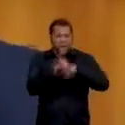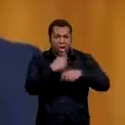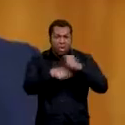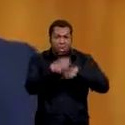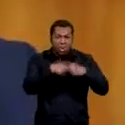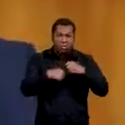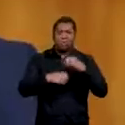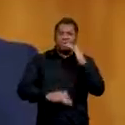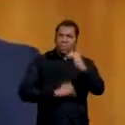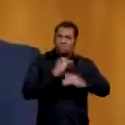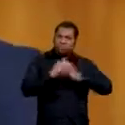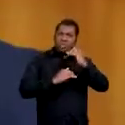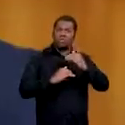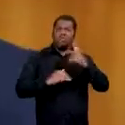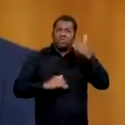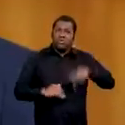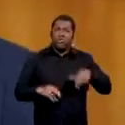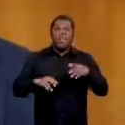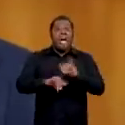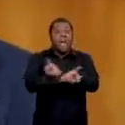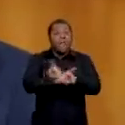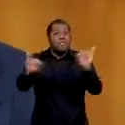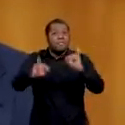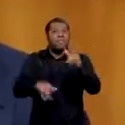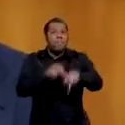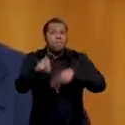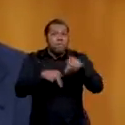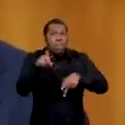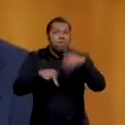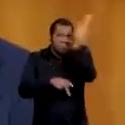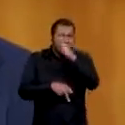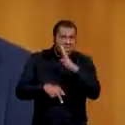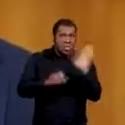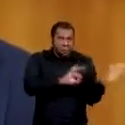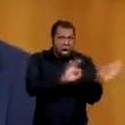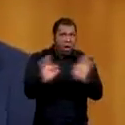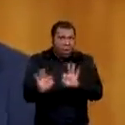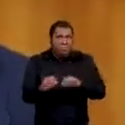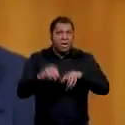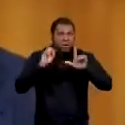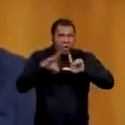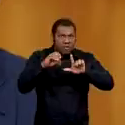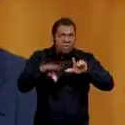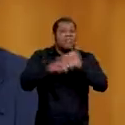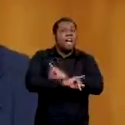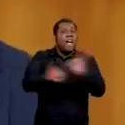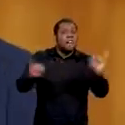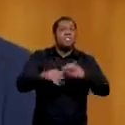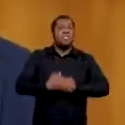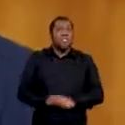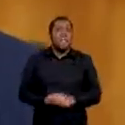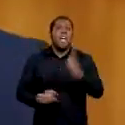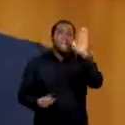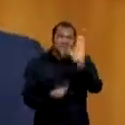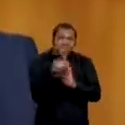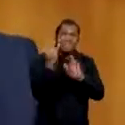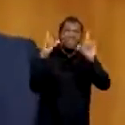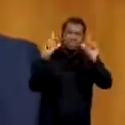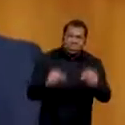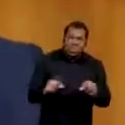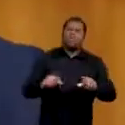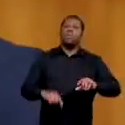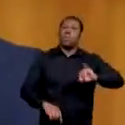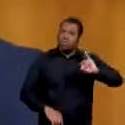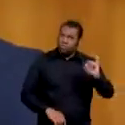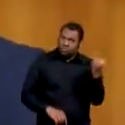olhando na cara de quem está nos assistindo. A economia vai voltar a crescer. A inflação vai continuar caindo. Sabe? Os juros vão